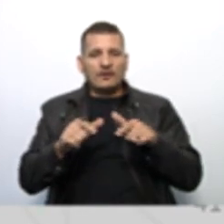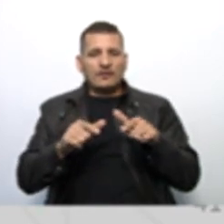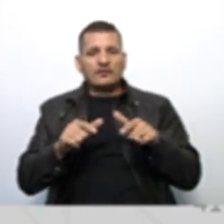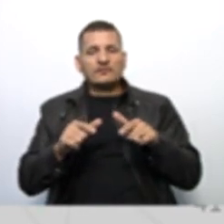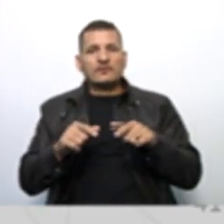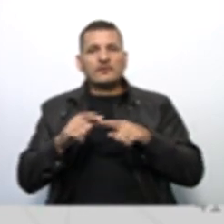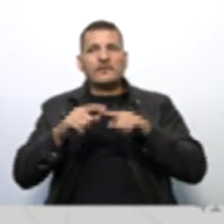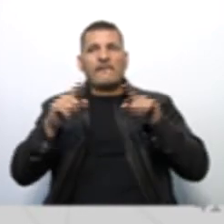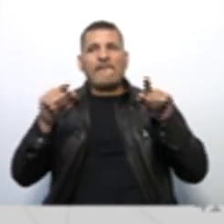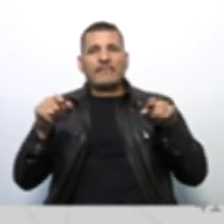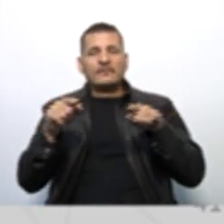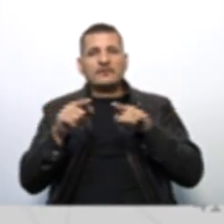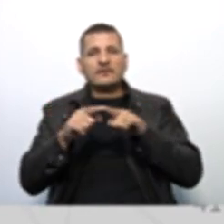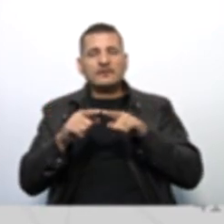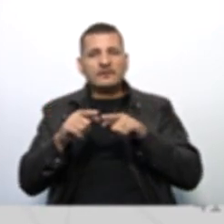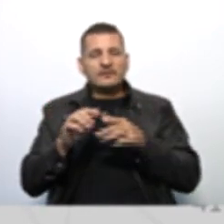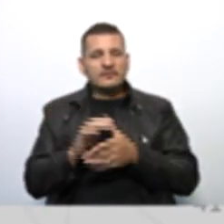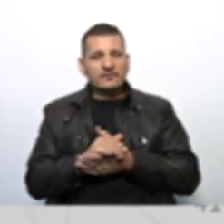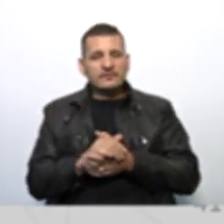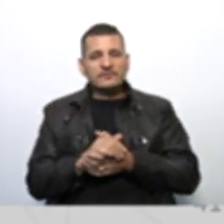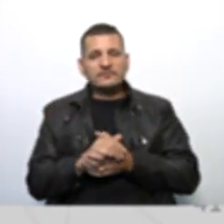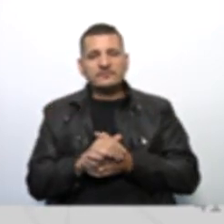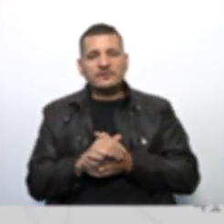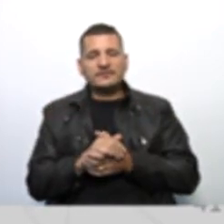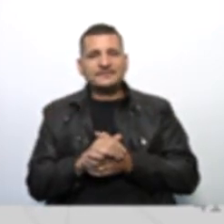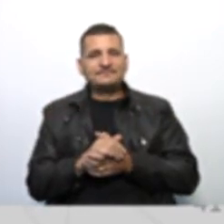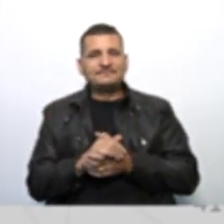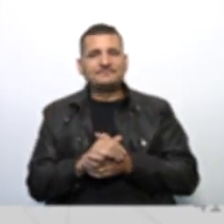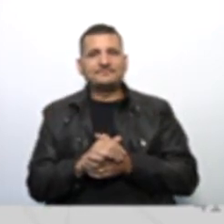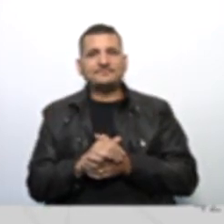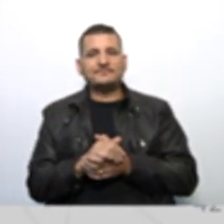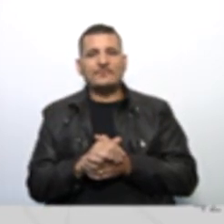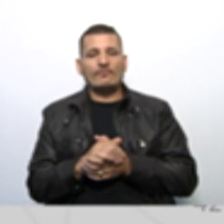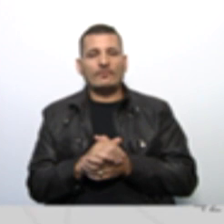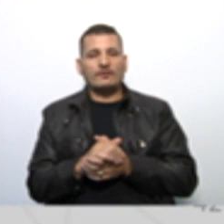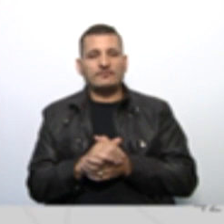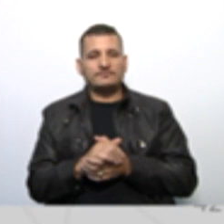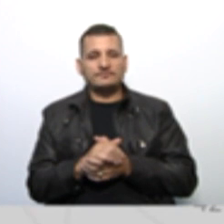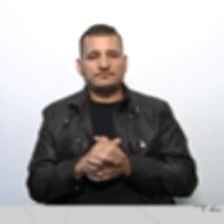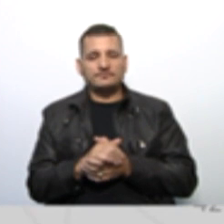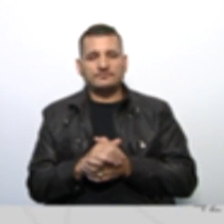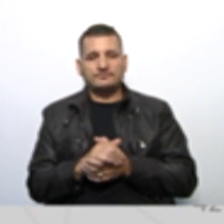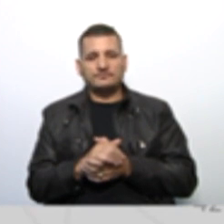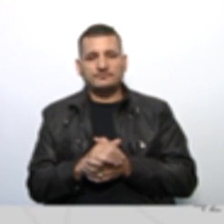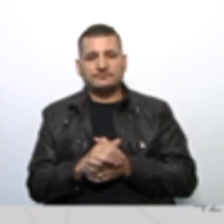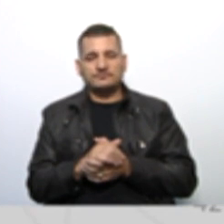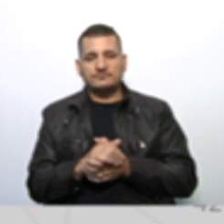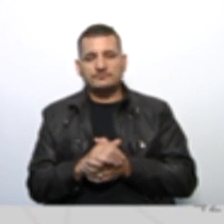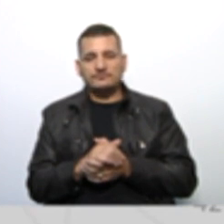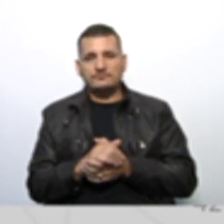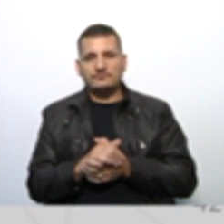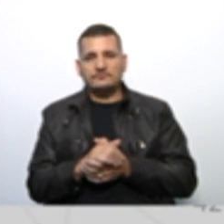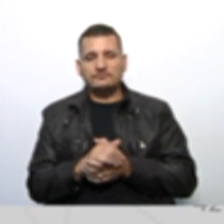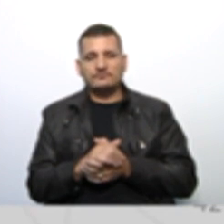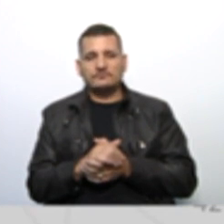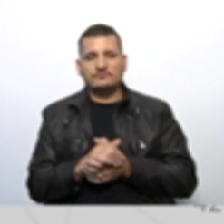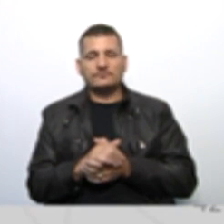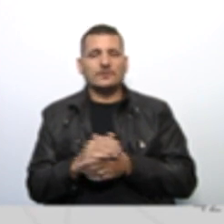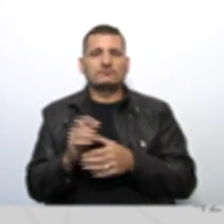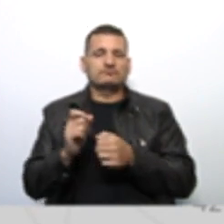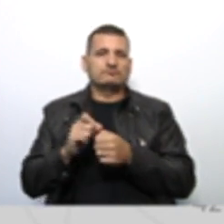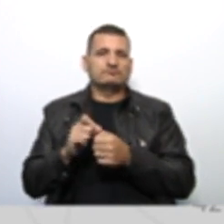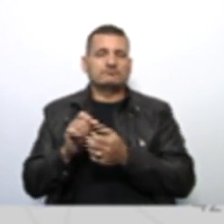aos funcionários, ok? É uma rede interna da empresa. Possibilita eu fazer uma impressão, né, professor?